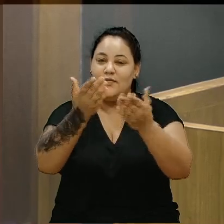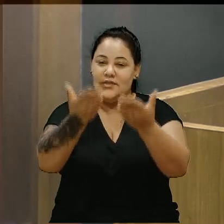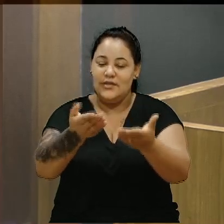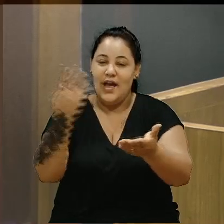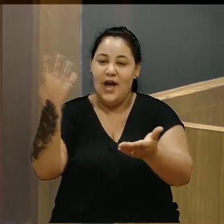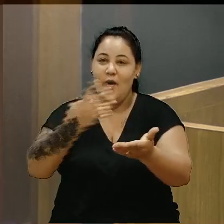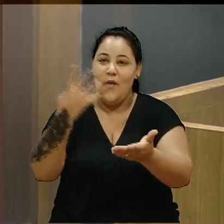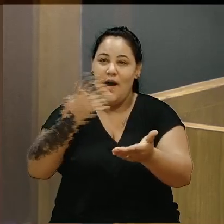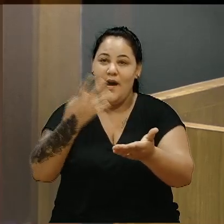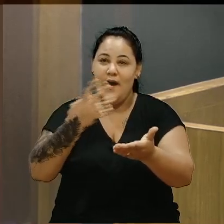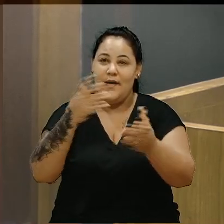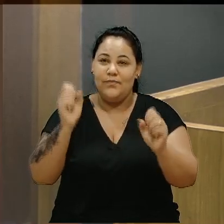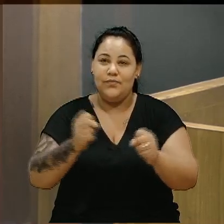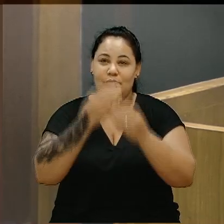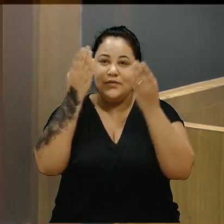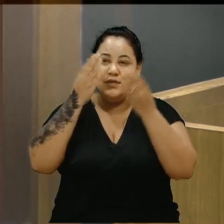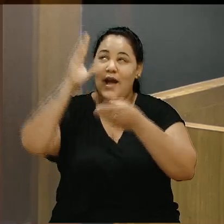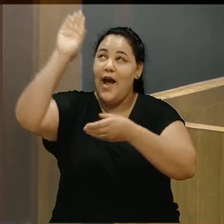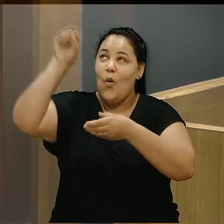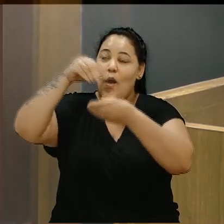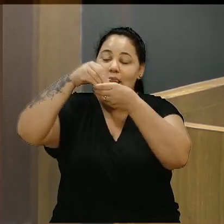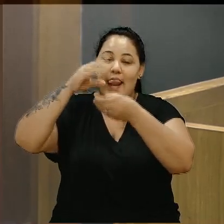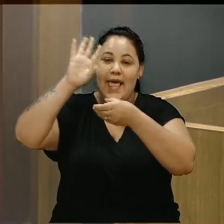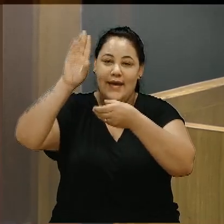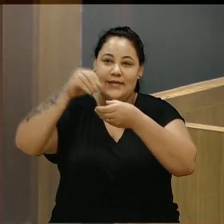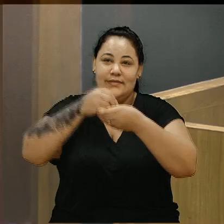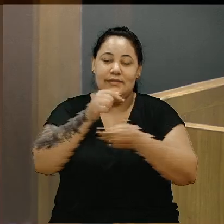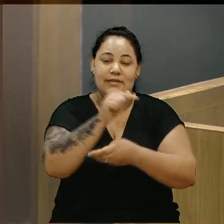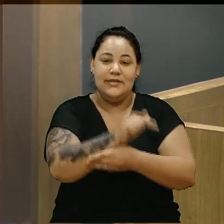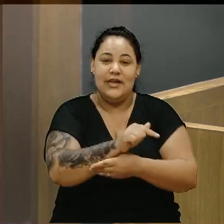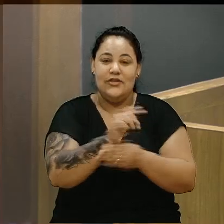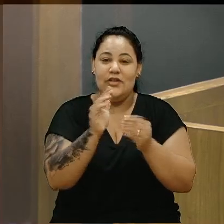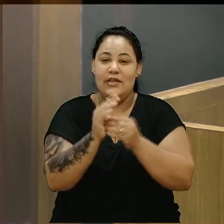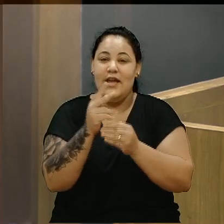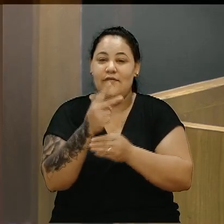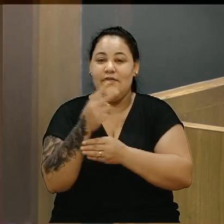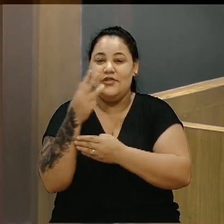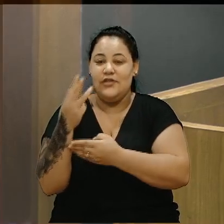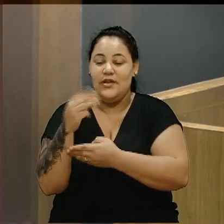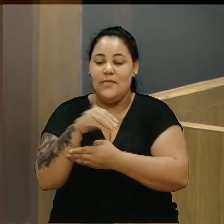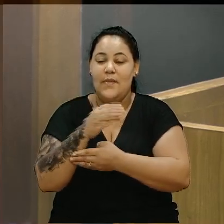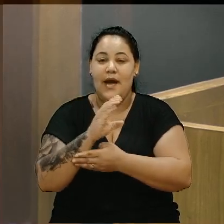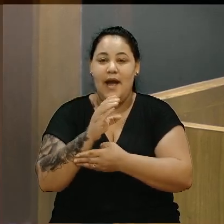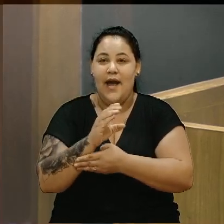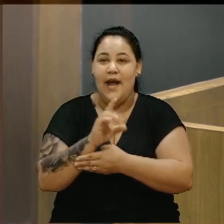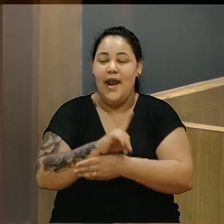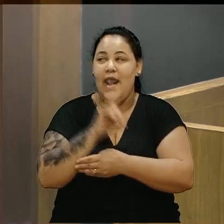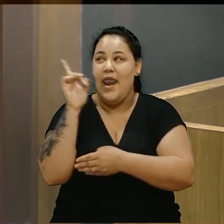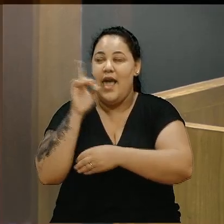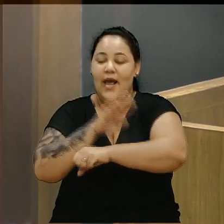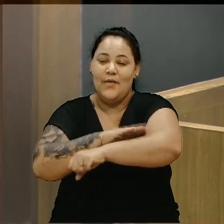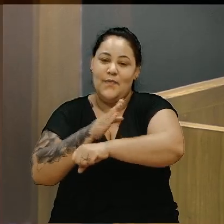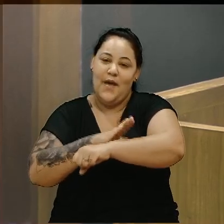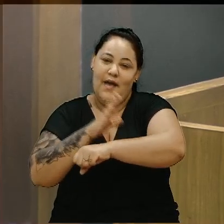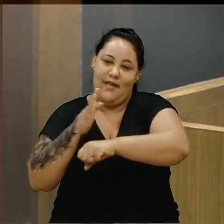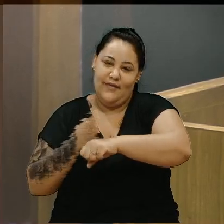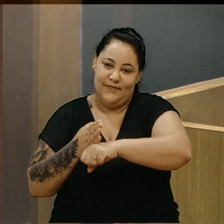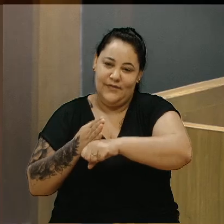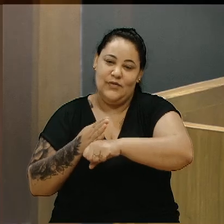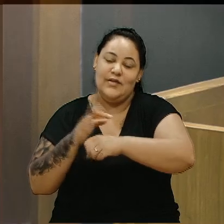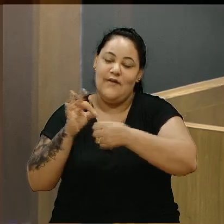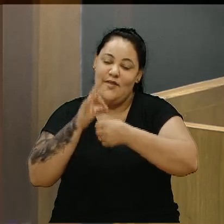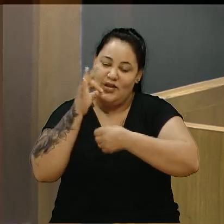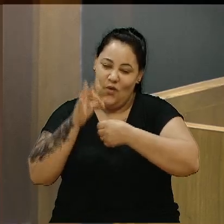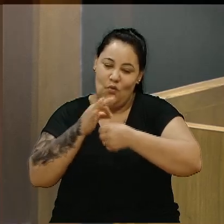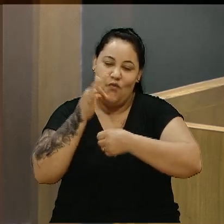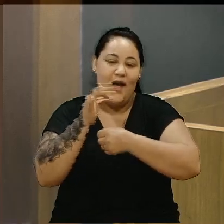da nossa Festa das Colheitas, que acontece de 7 a 23 de março, lá no Parque de Eventos da Festa da Uva.